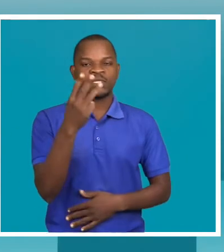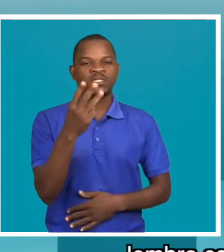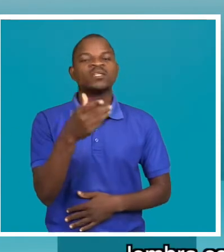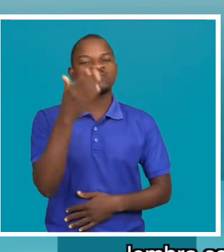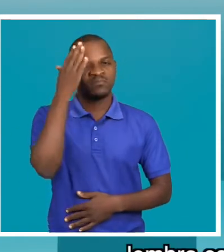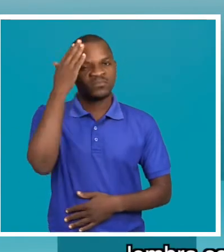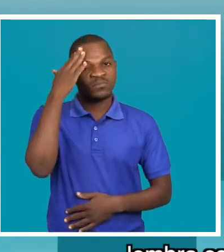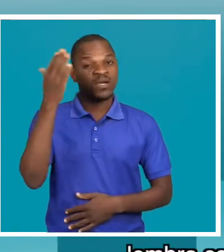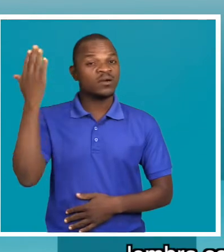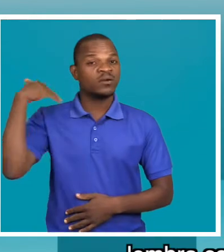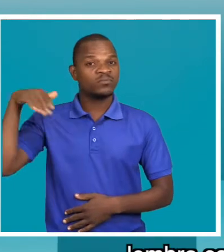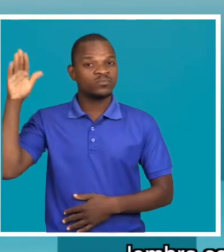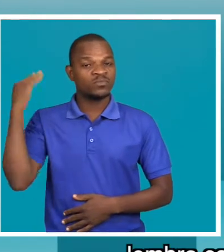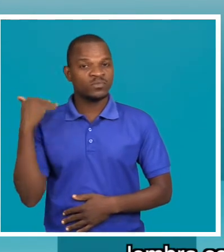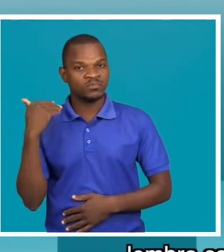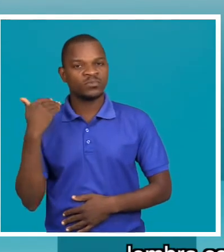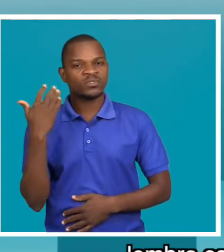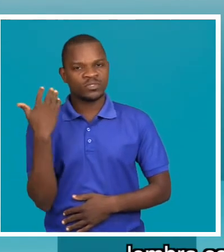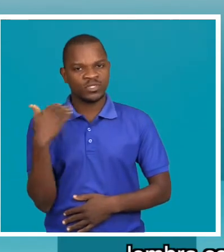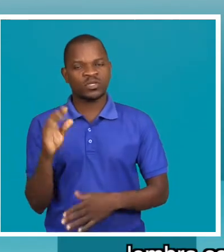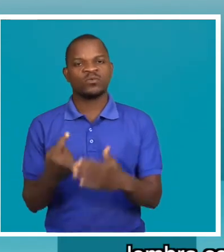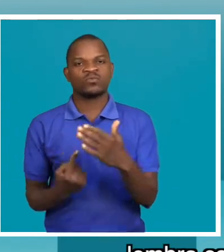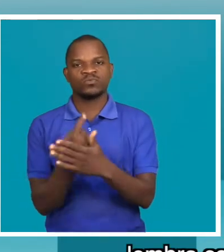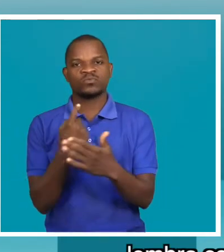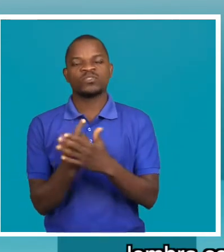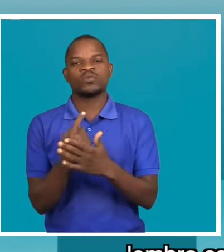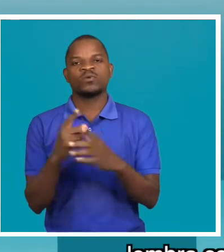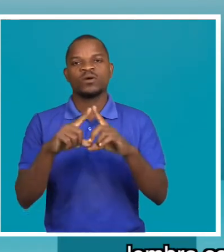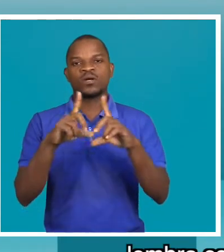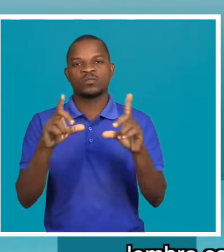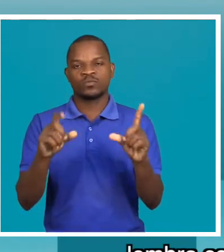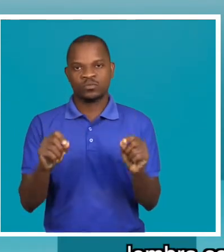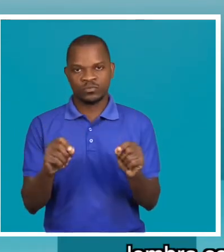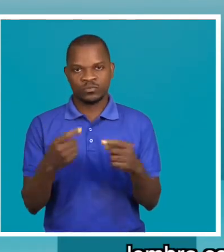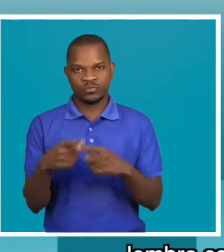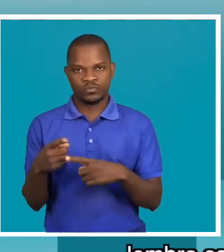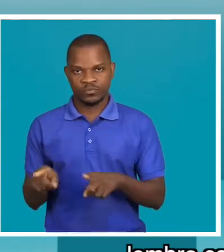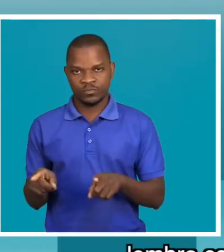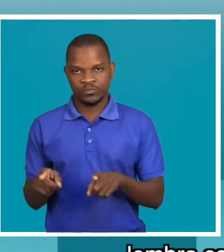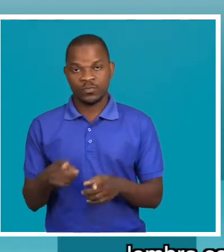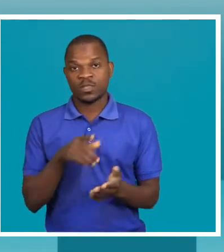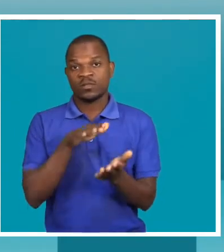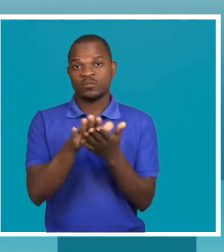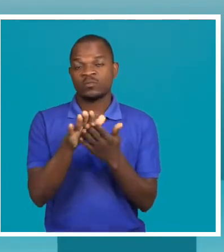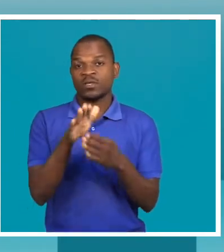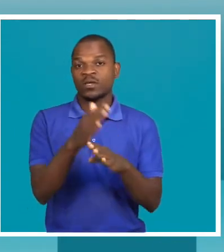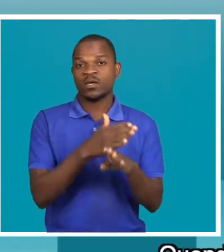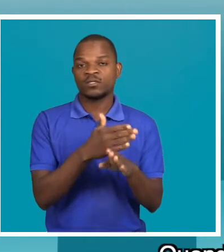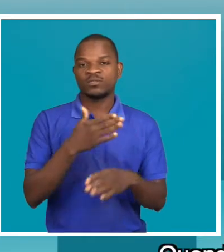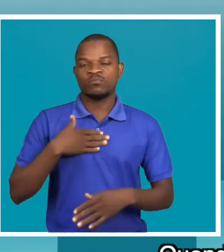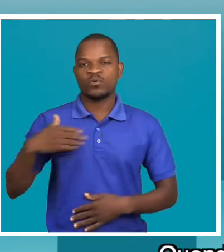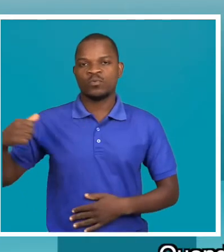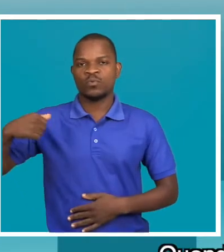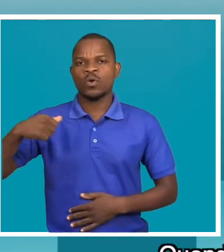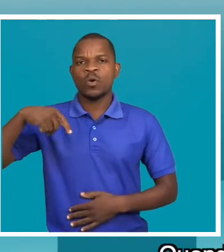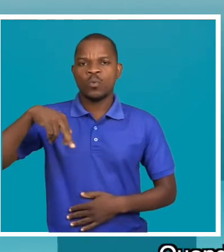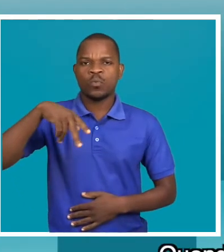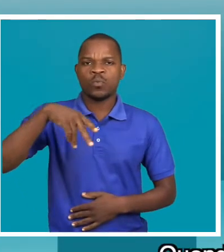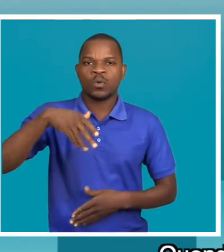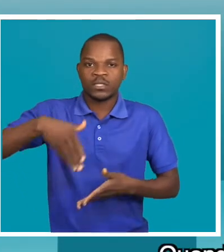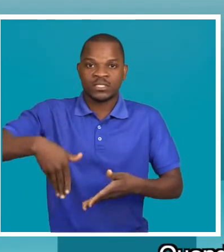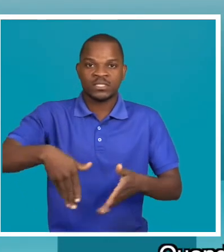lembra com emoção o momento que antecedeu a formação do seu esposo. E quando meu marido